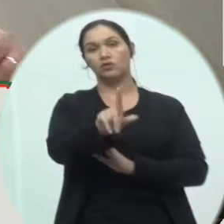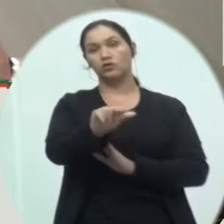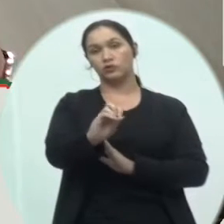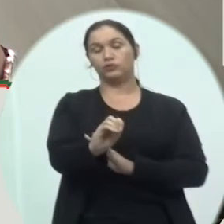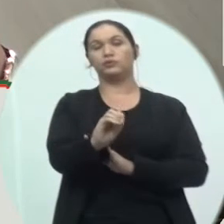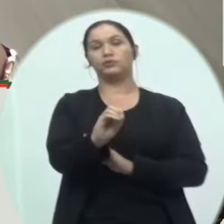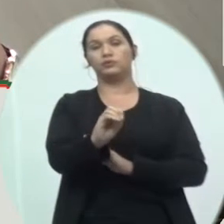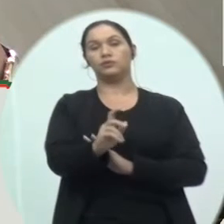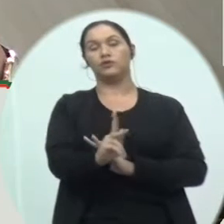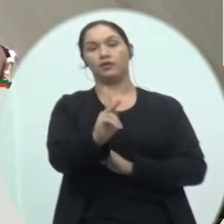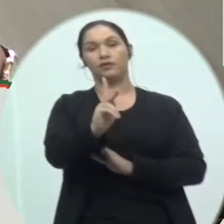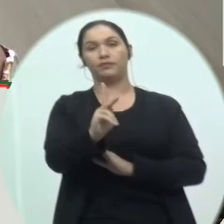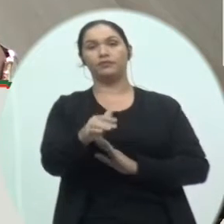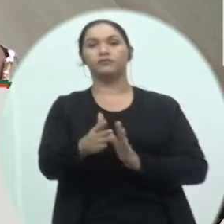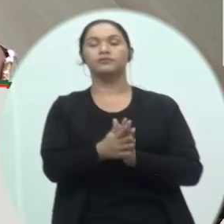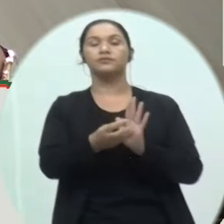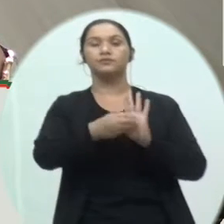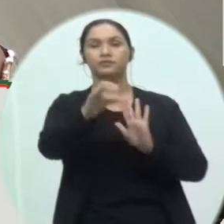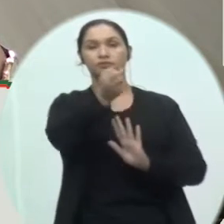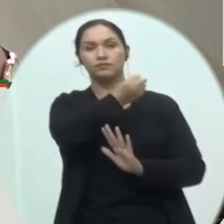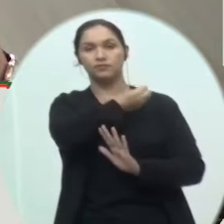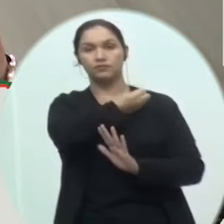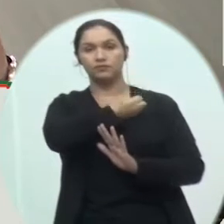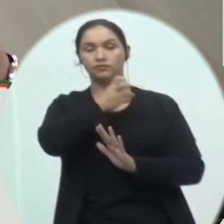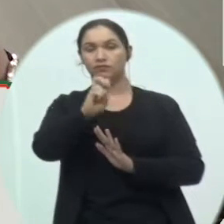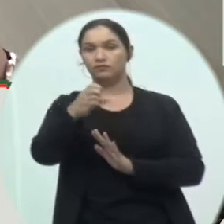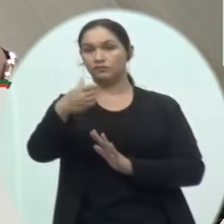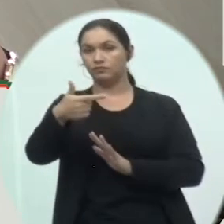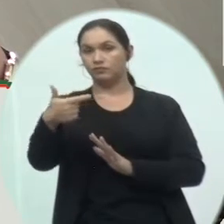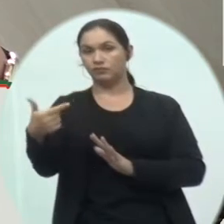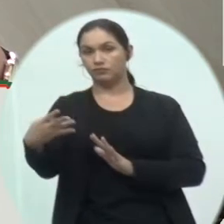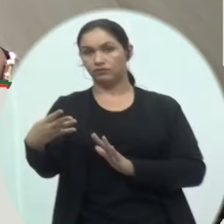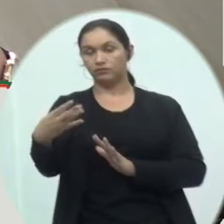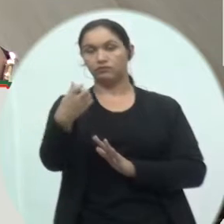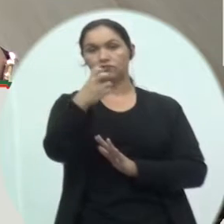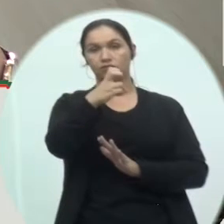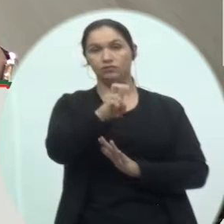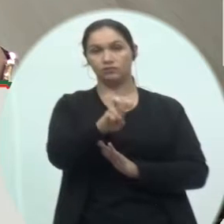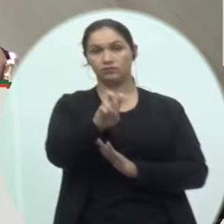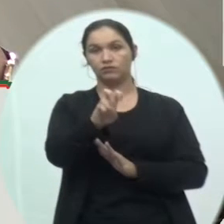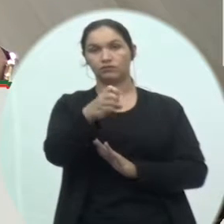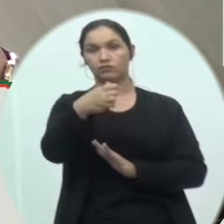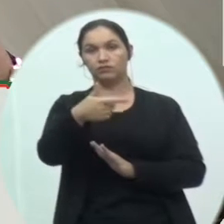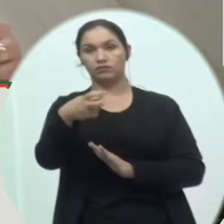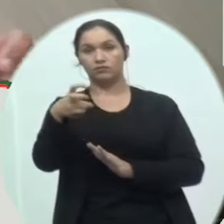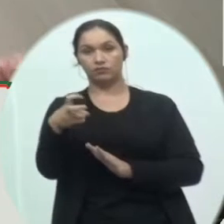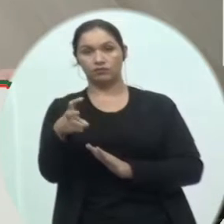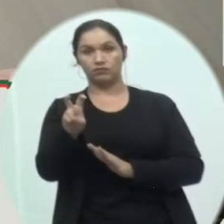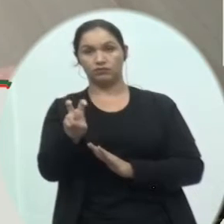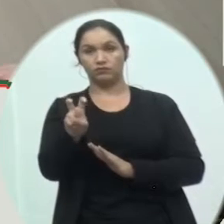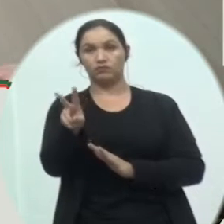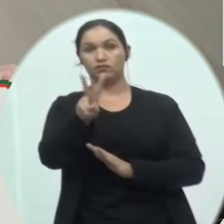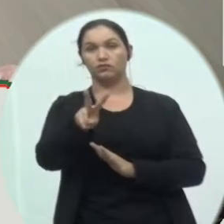Indicações números 524-2019 e 525-2019, de autoria do vereador Edson Aurélio.